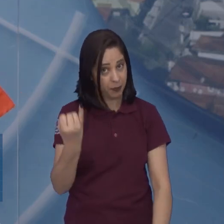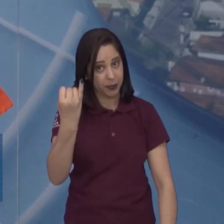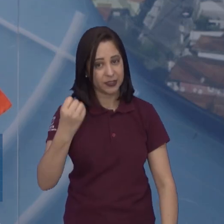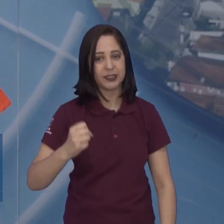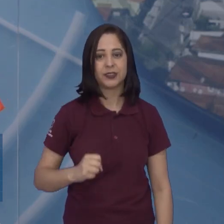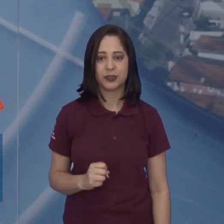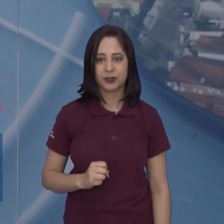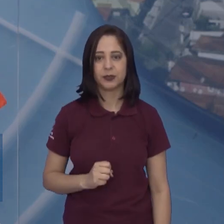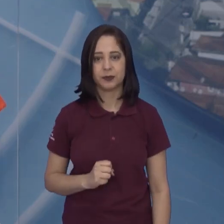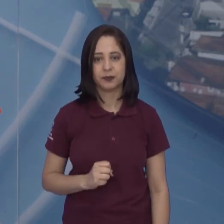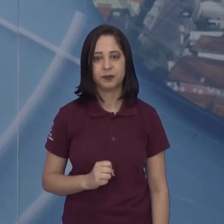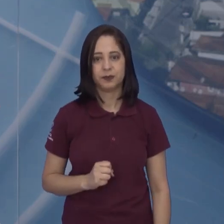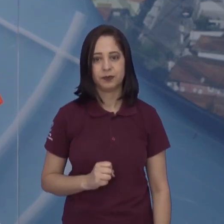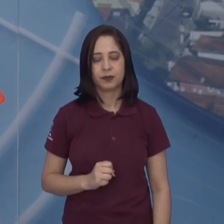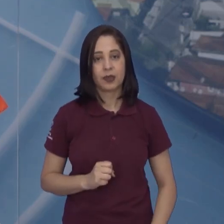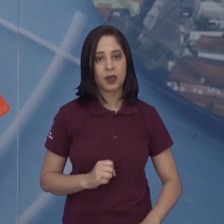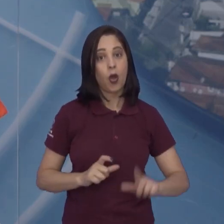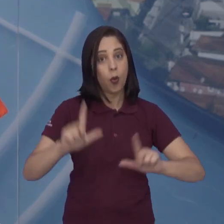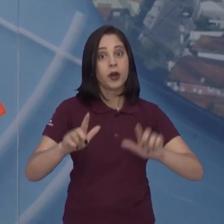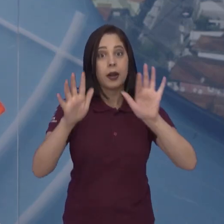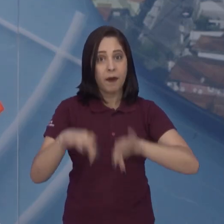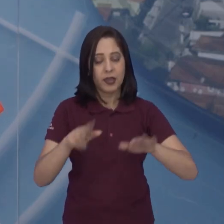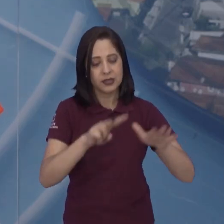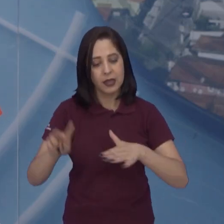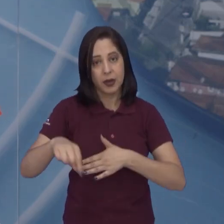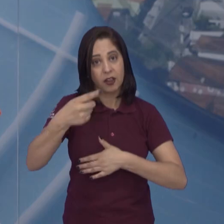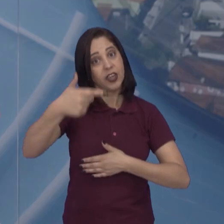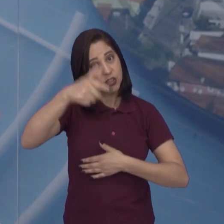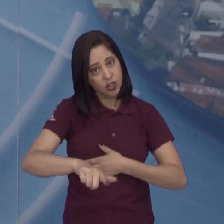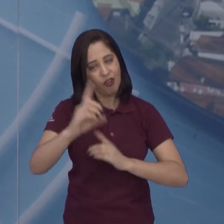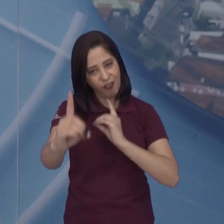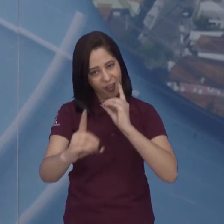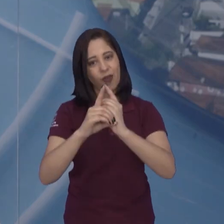importantíssimo, né, gente? Eu fico por aqui, mais semana que vem estaremos de volta